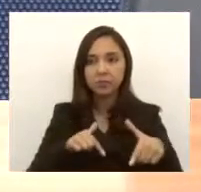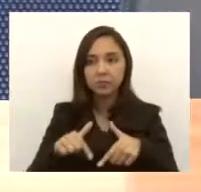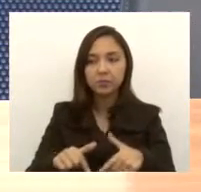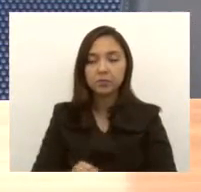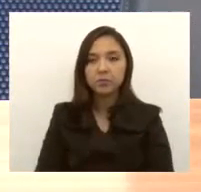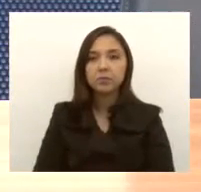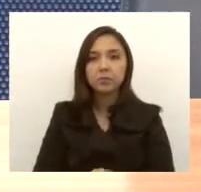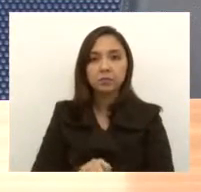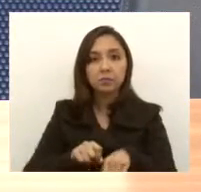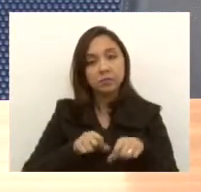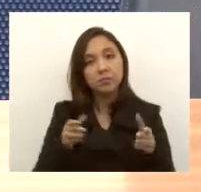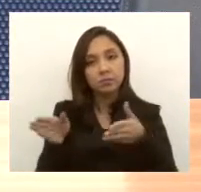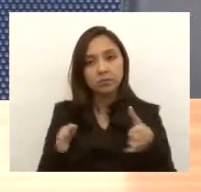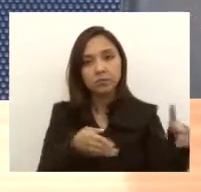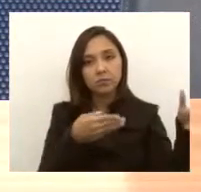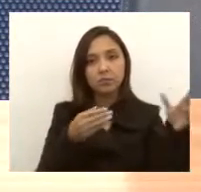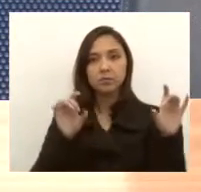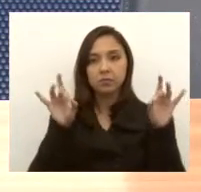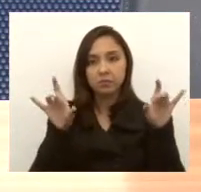sessão ordinária.